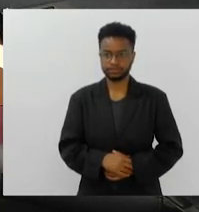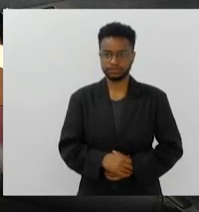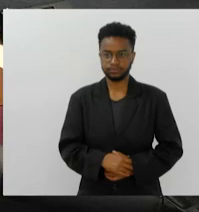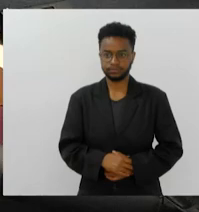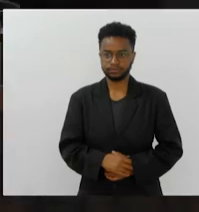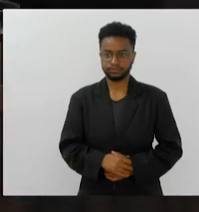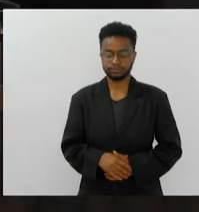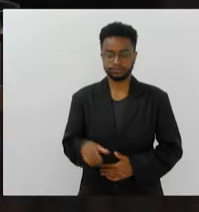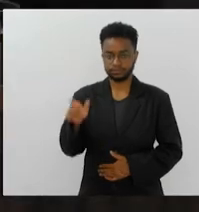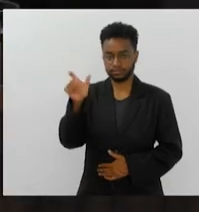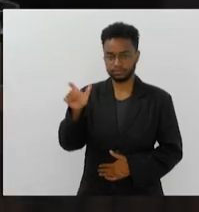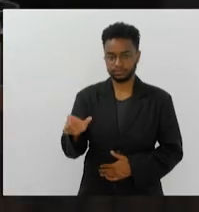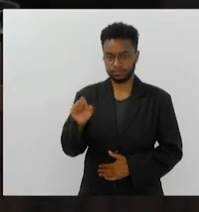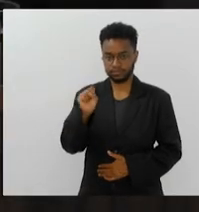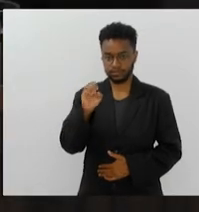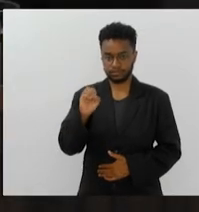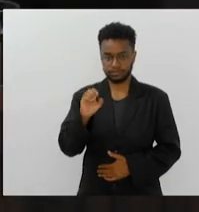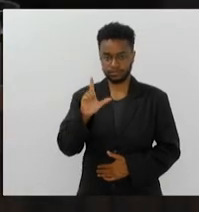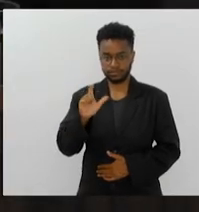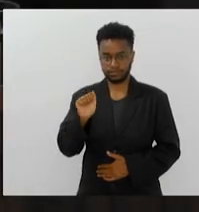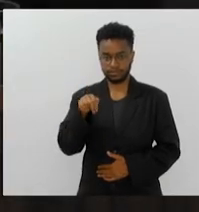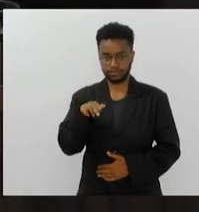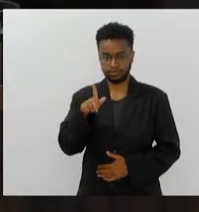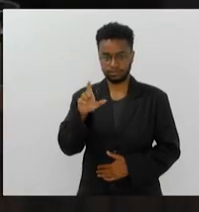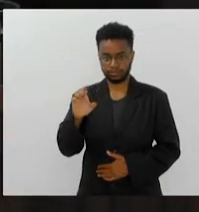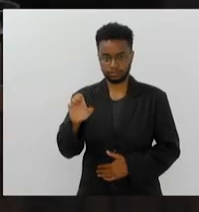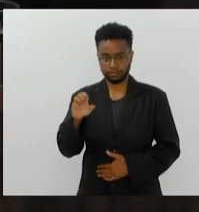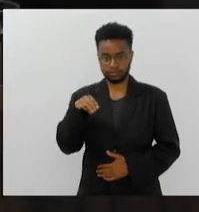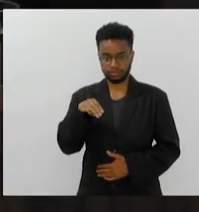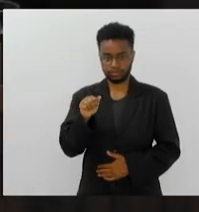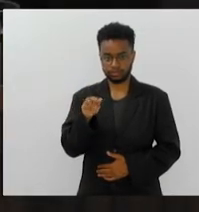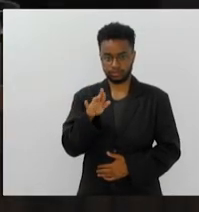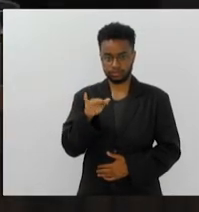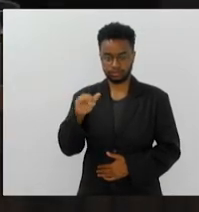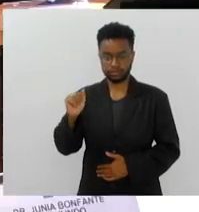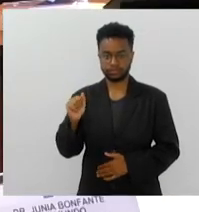Doutora Solange Maria Amaral da Fonseca.